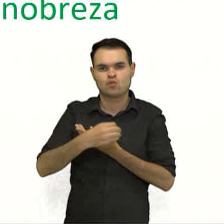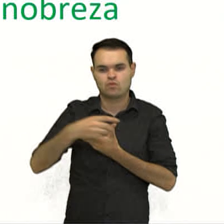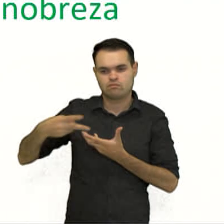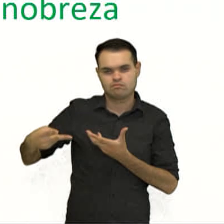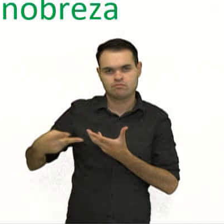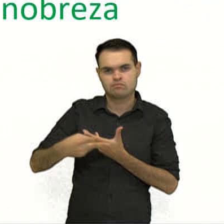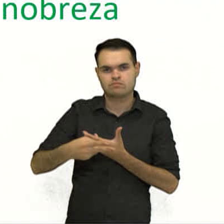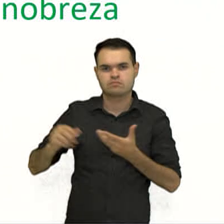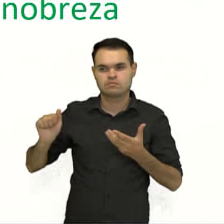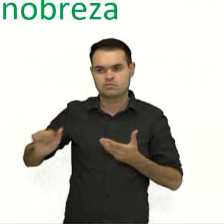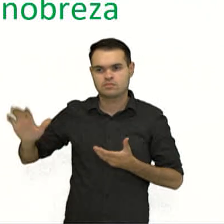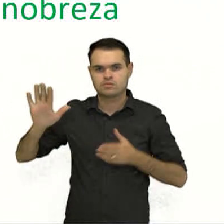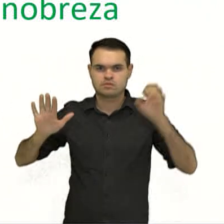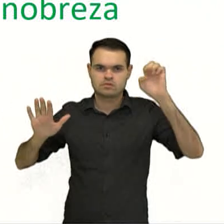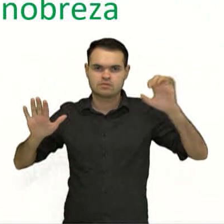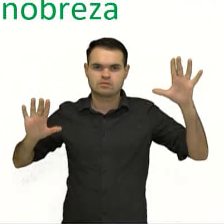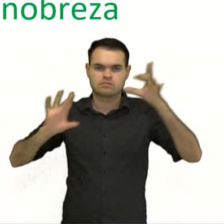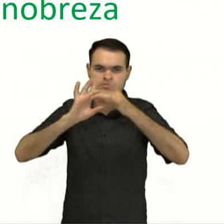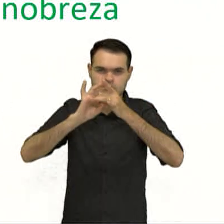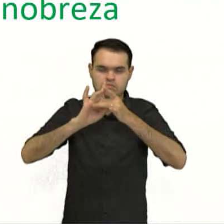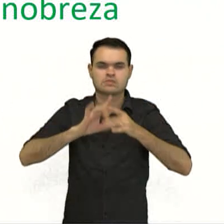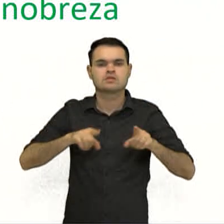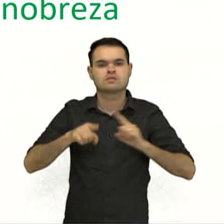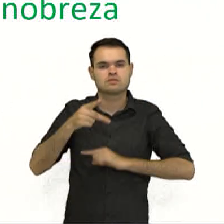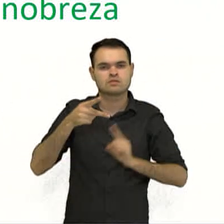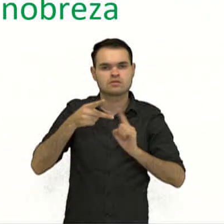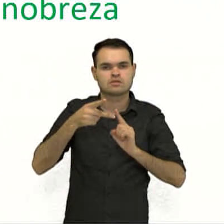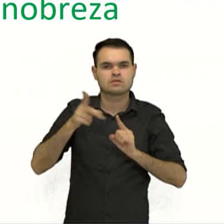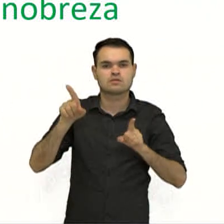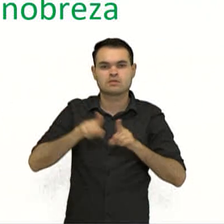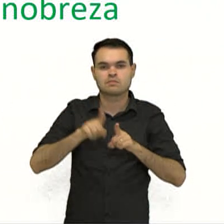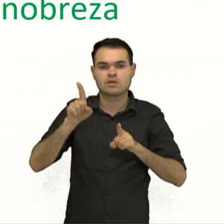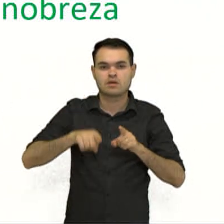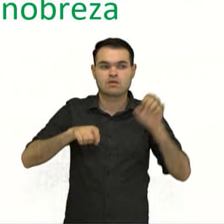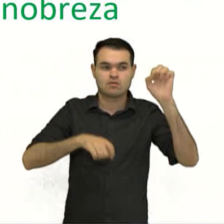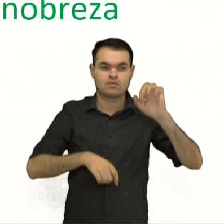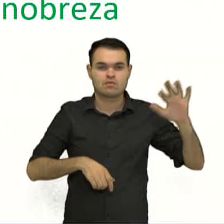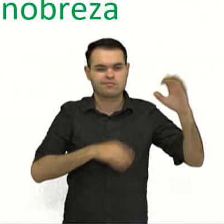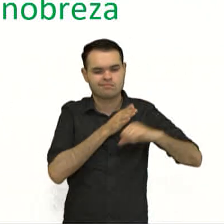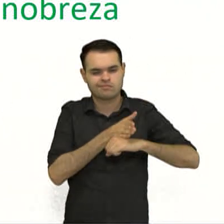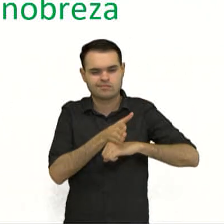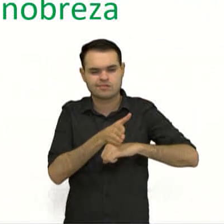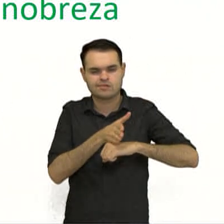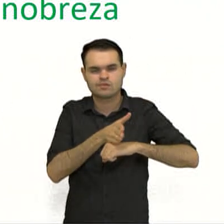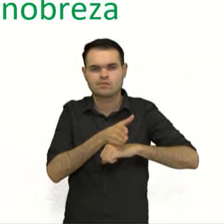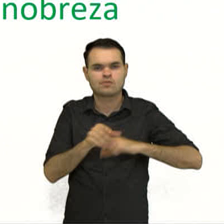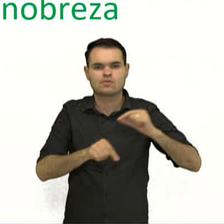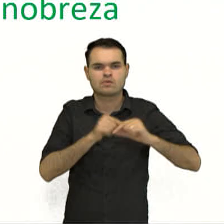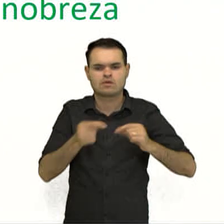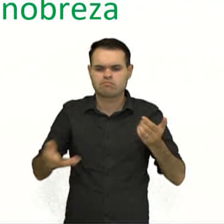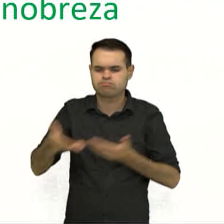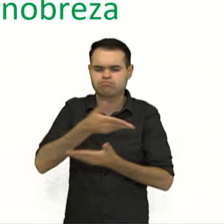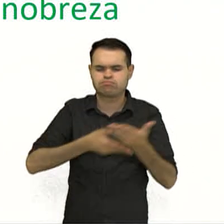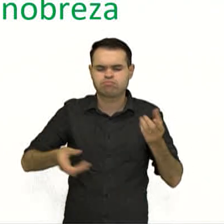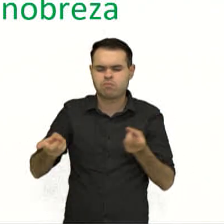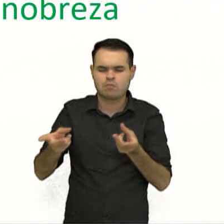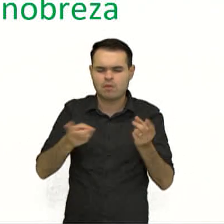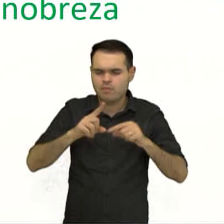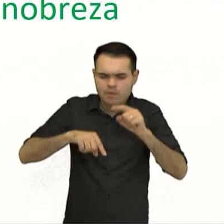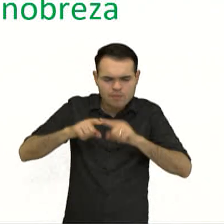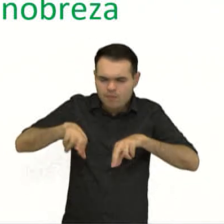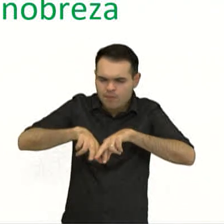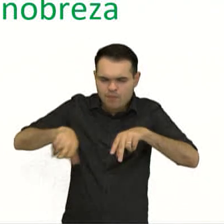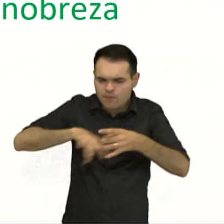das consequências da cruzada, assim como a participação dos europeus no rico comércio de especiarias